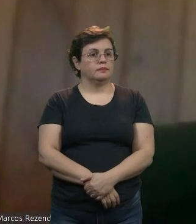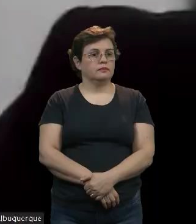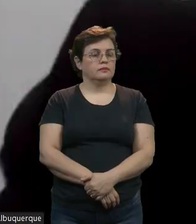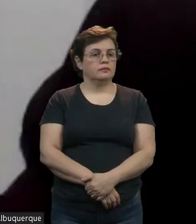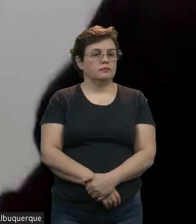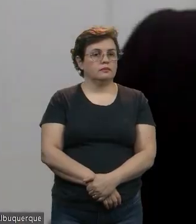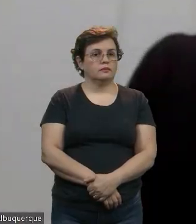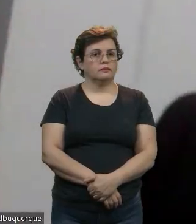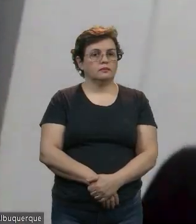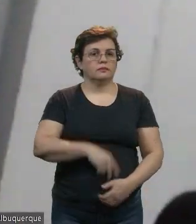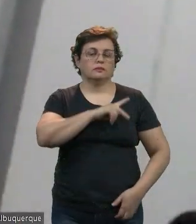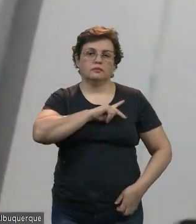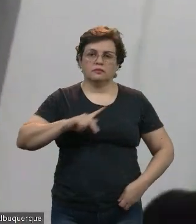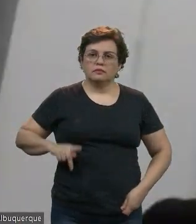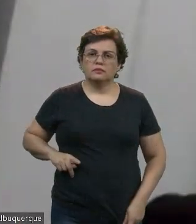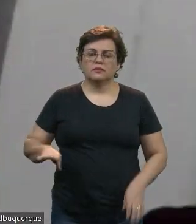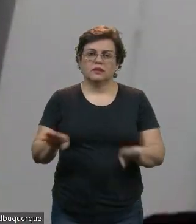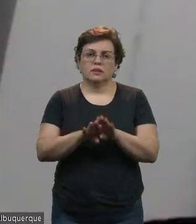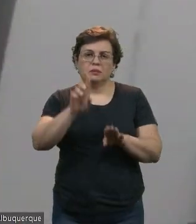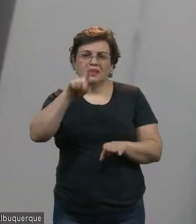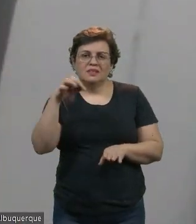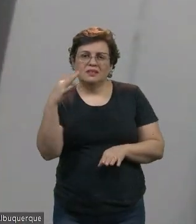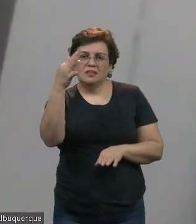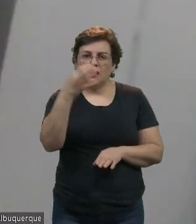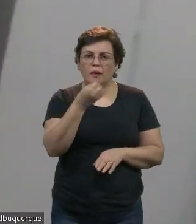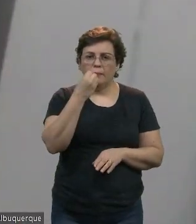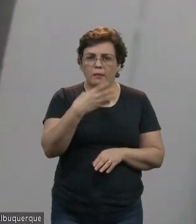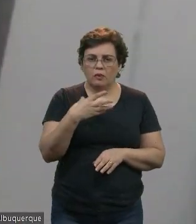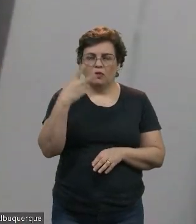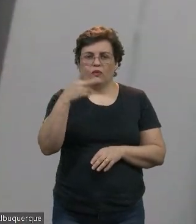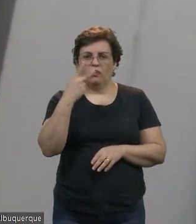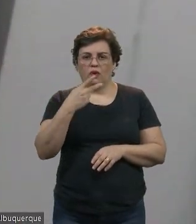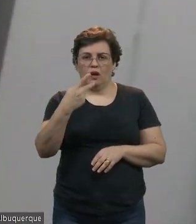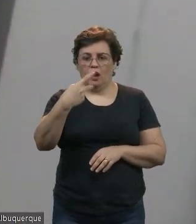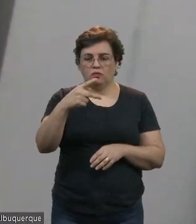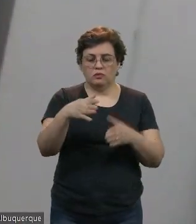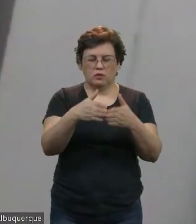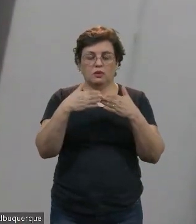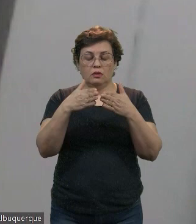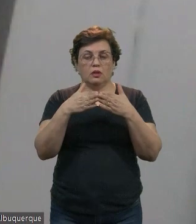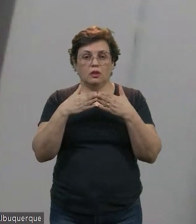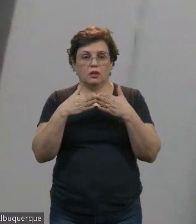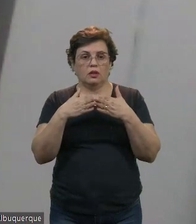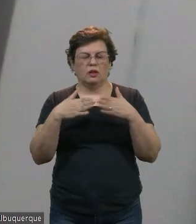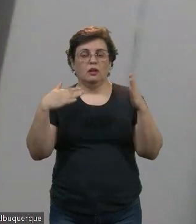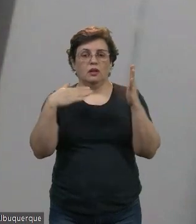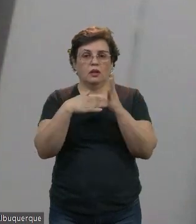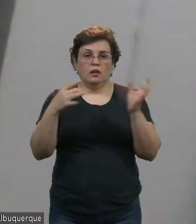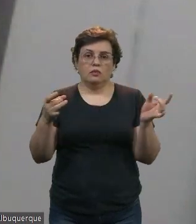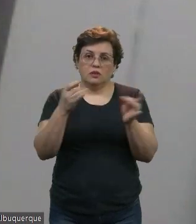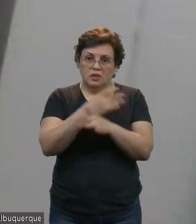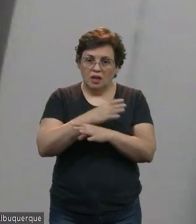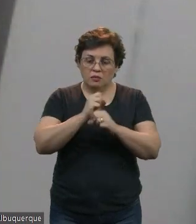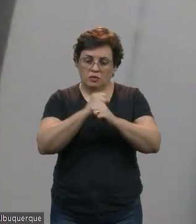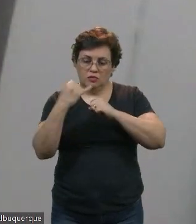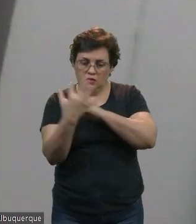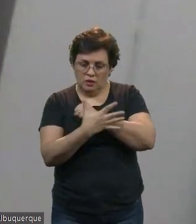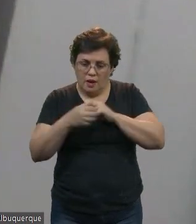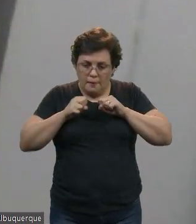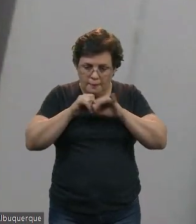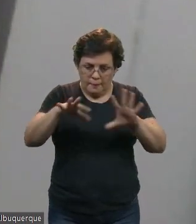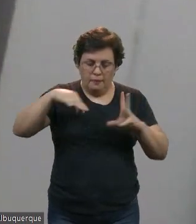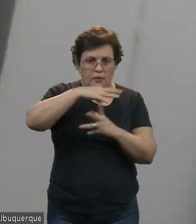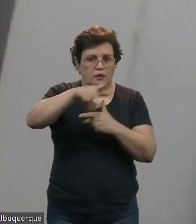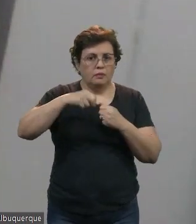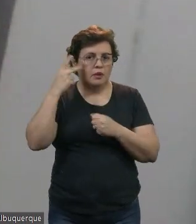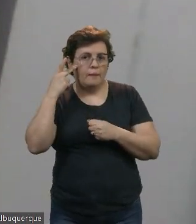Senhor presidente, seria também interessante colocar no requerimento que Vossa Excelência fez a leitura aí, até o termo também da pandemia, né, pelo Ministério